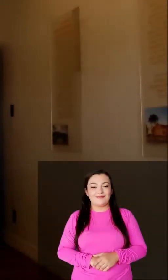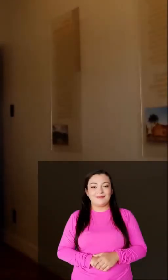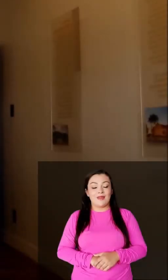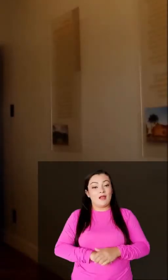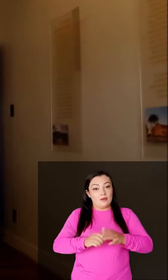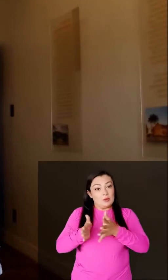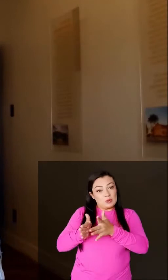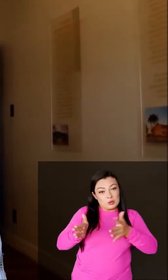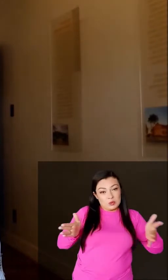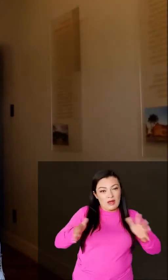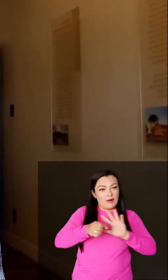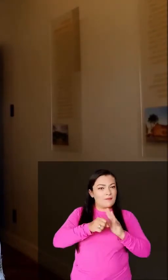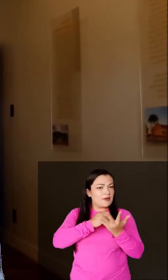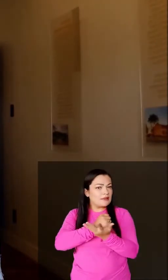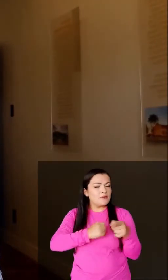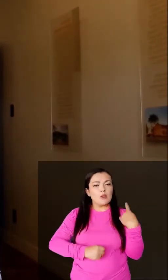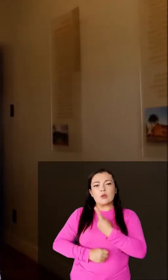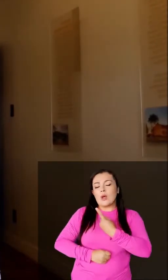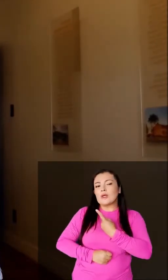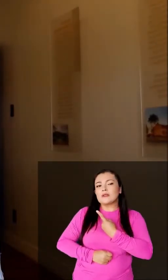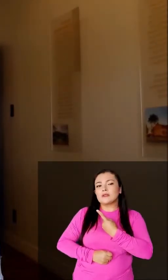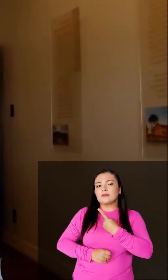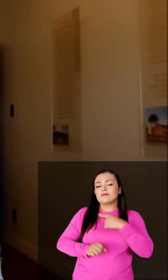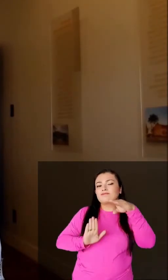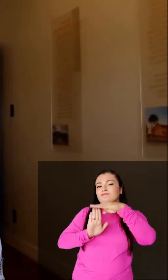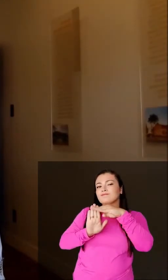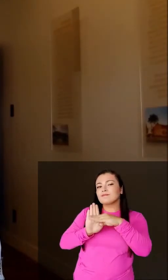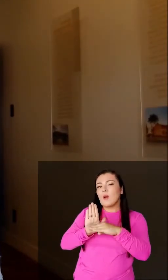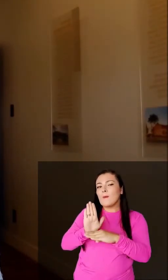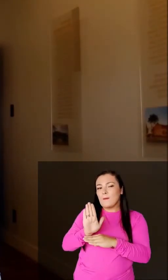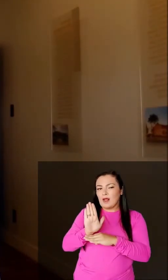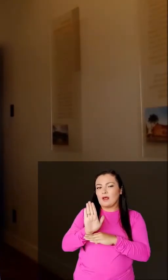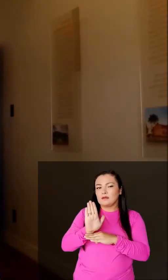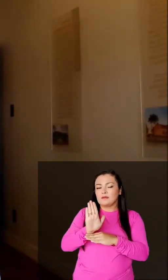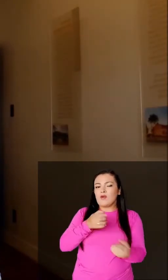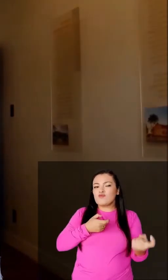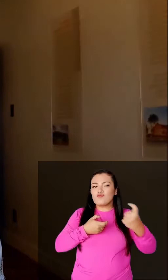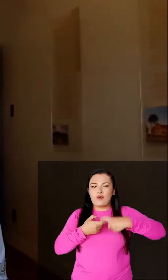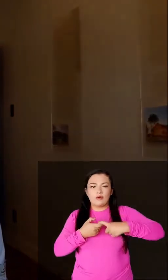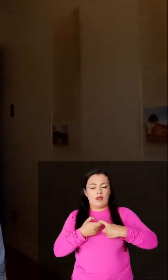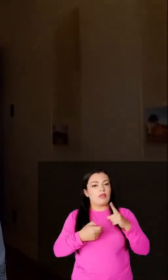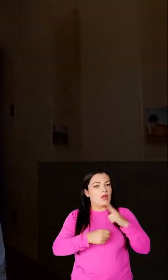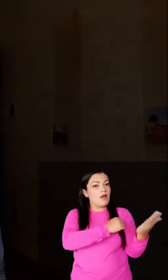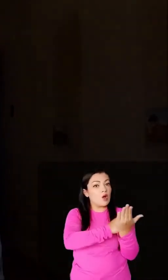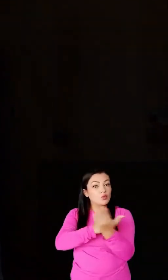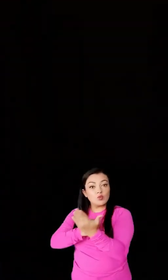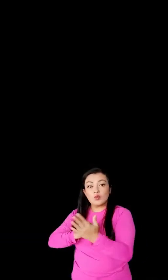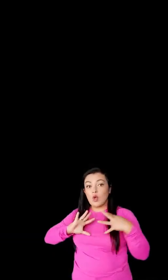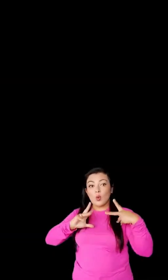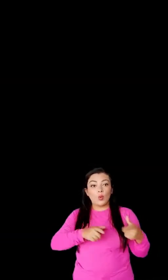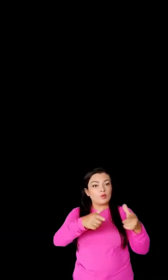Durante a pandemia, criamos um plano de retomada que teve a ajuda de todos os demais setores do Museu Casa de